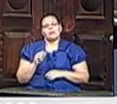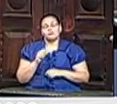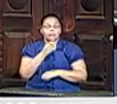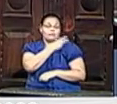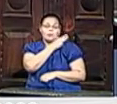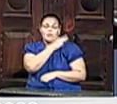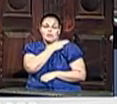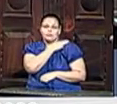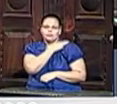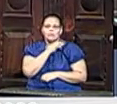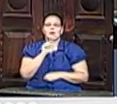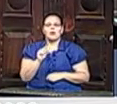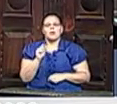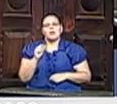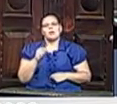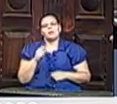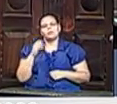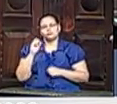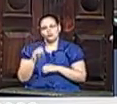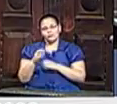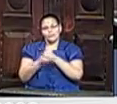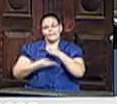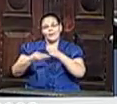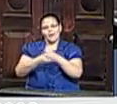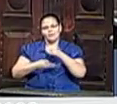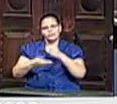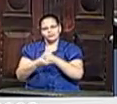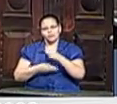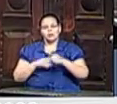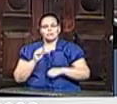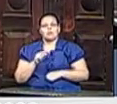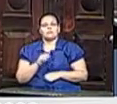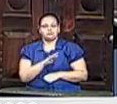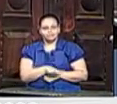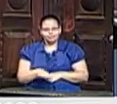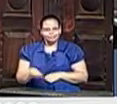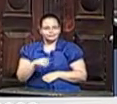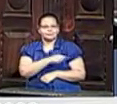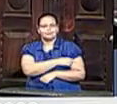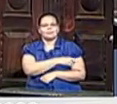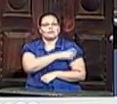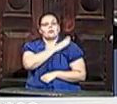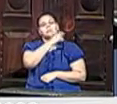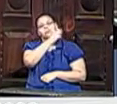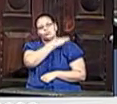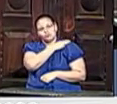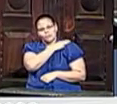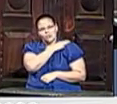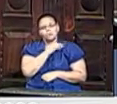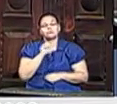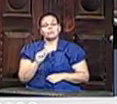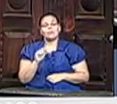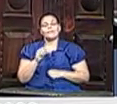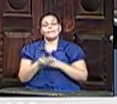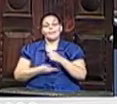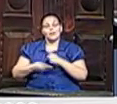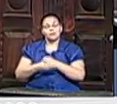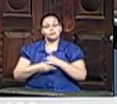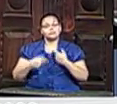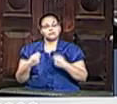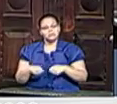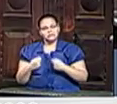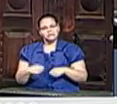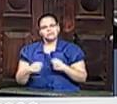parte da educação básica, que a educação básica vai da educação infantil ao ensino médio, portanto, aquilo que é básico tem que